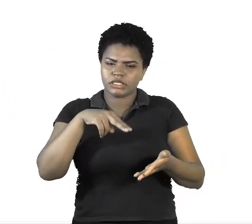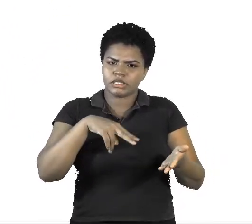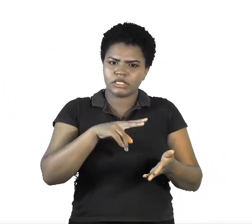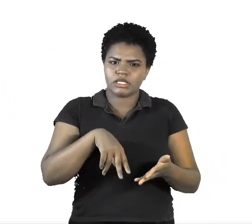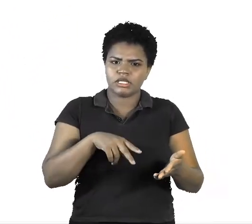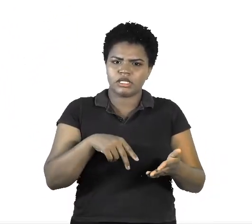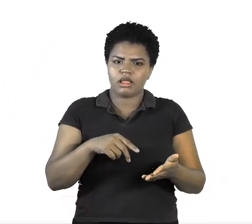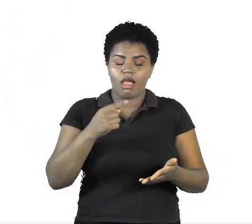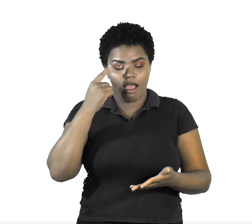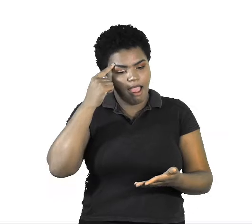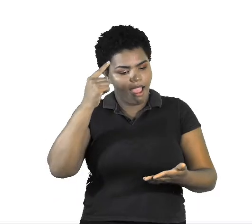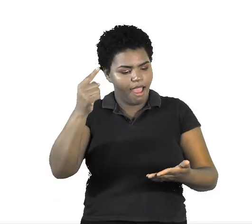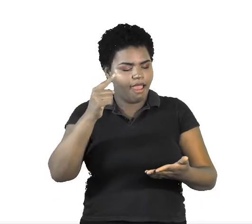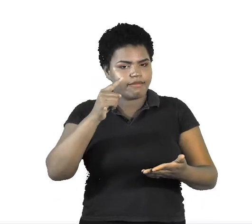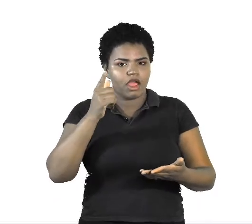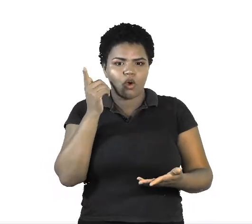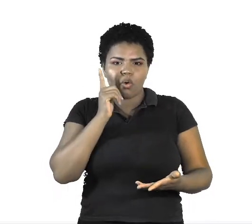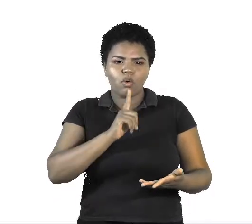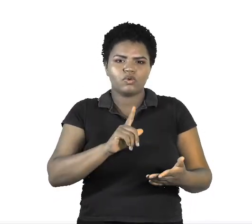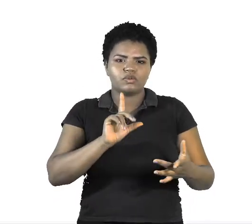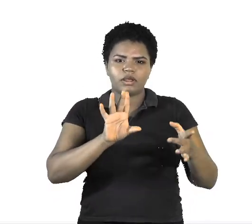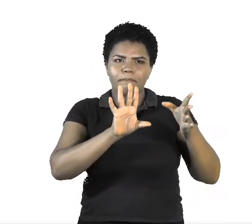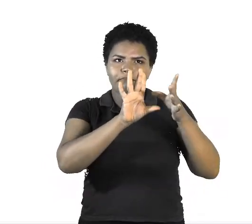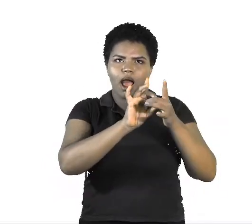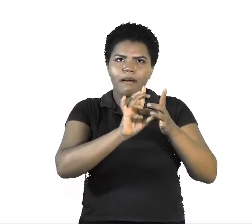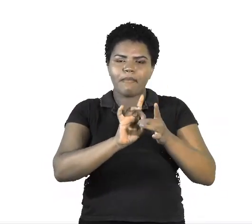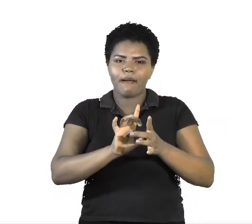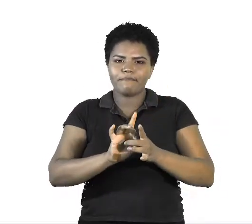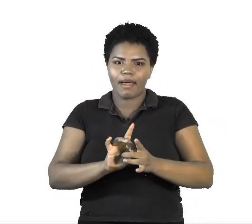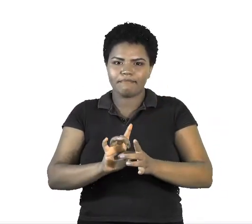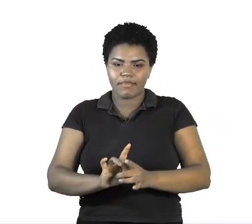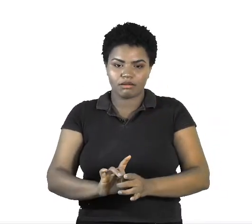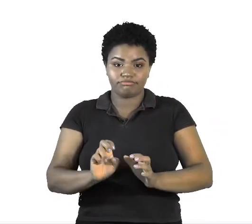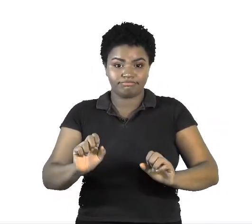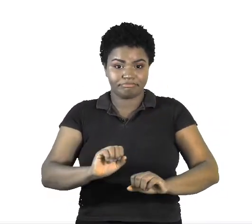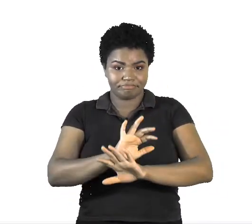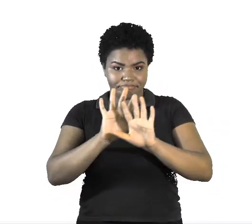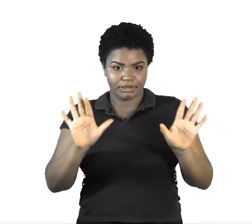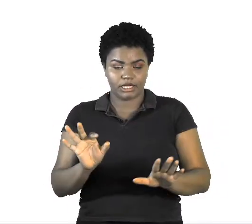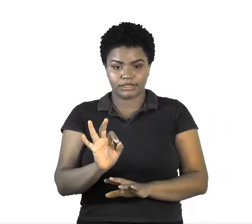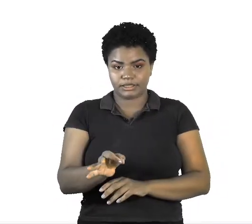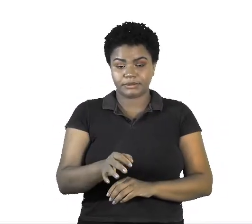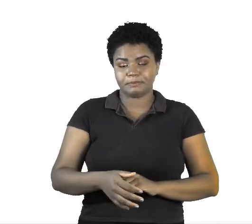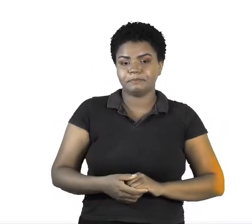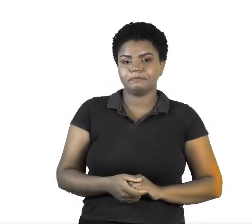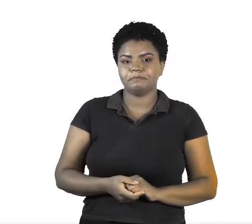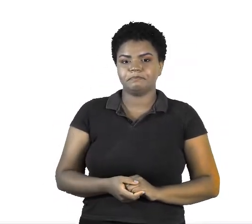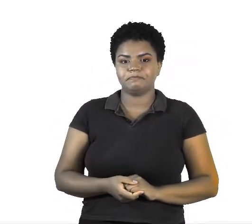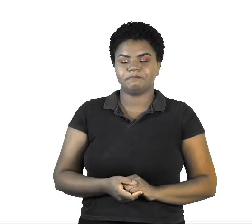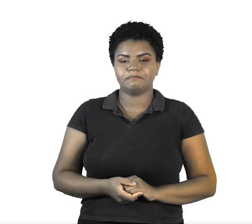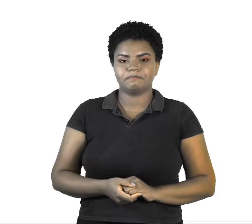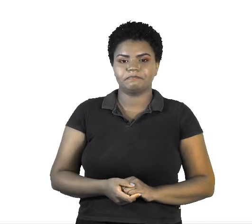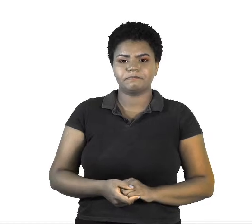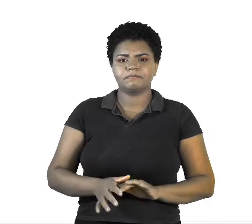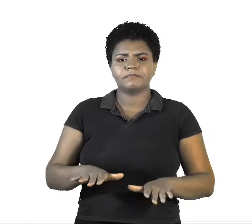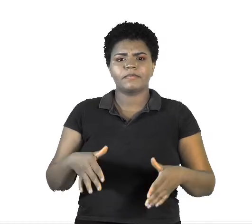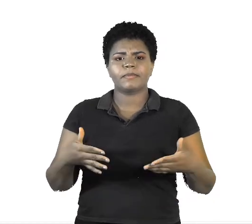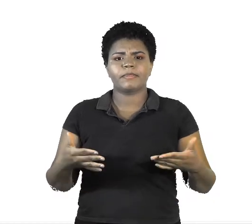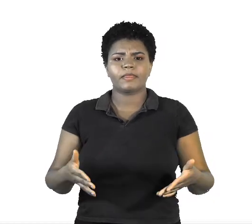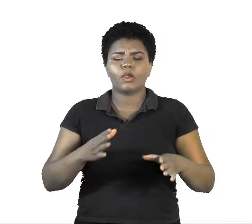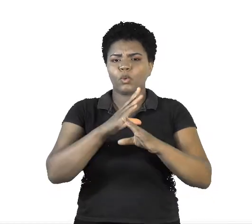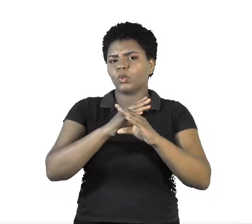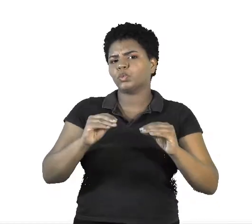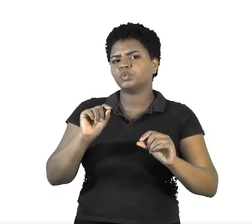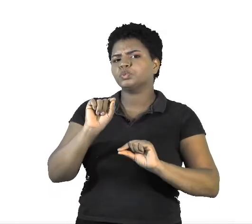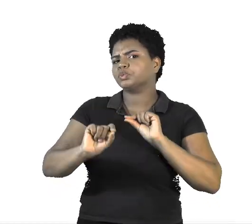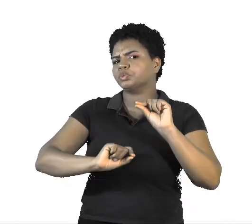progressão das ideias sejam ligadas com mais coesão, certo? Então, o que é mesmo conjunção? O